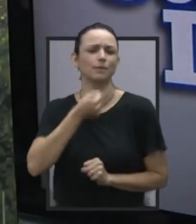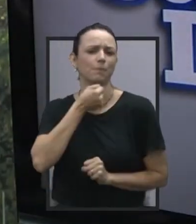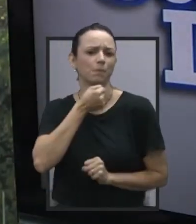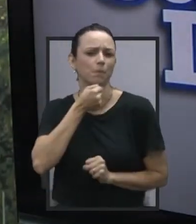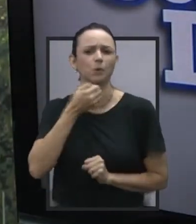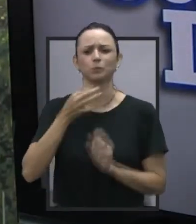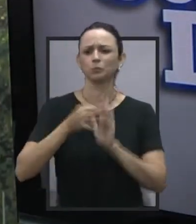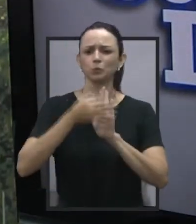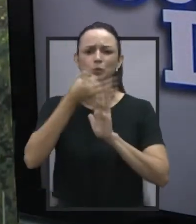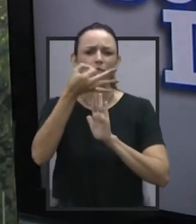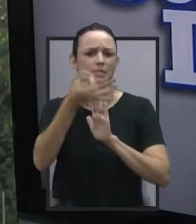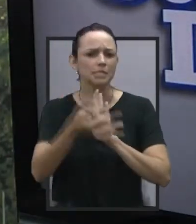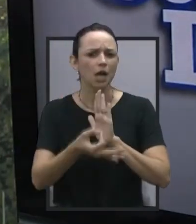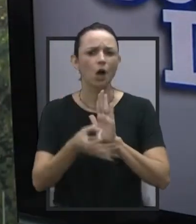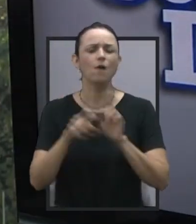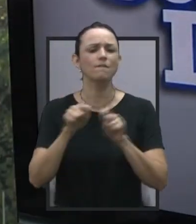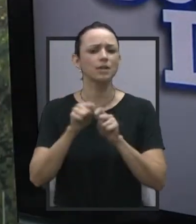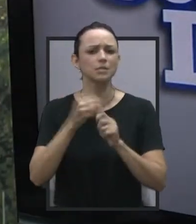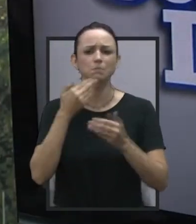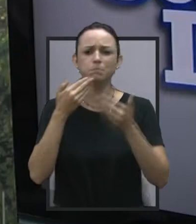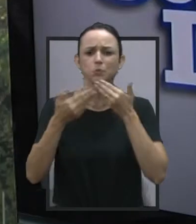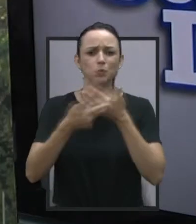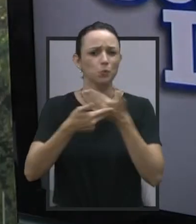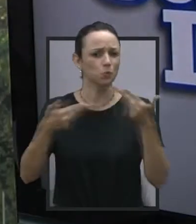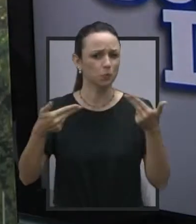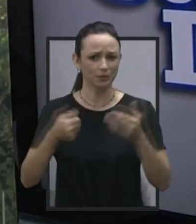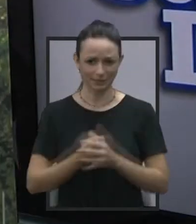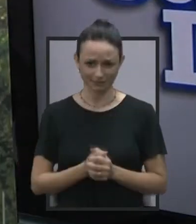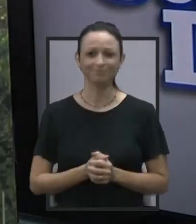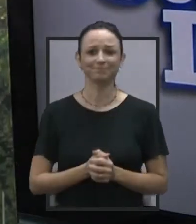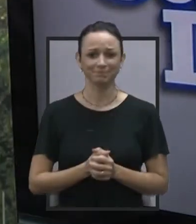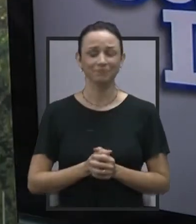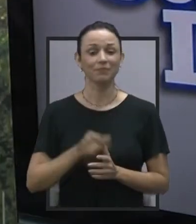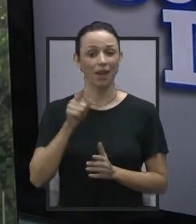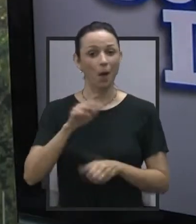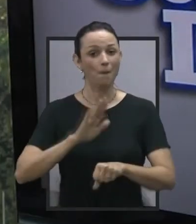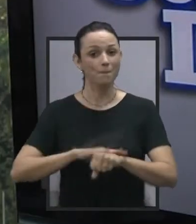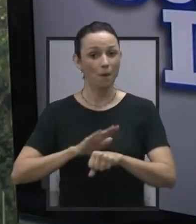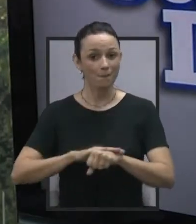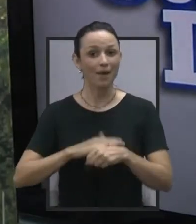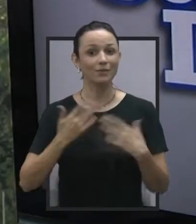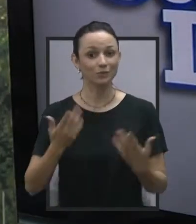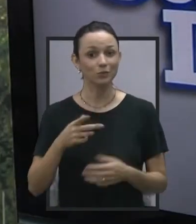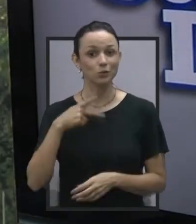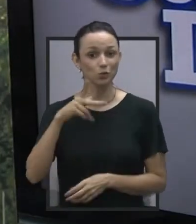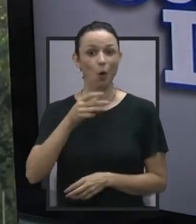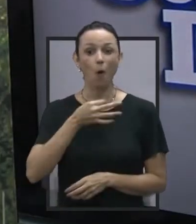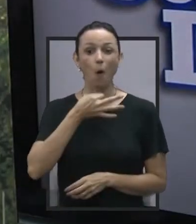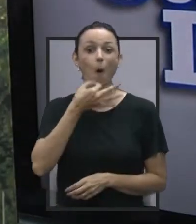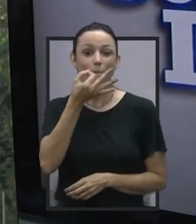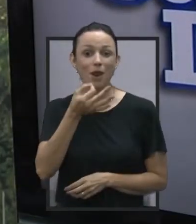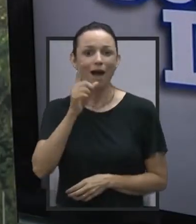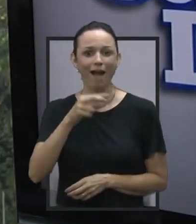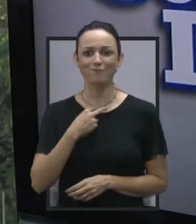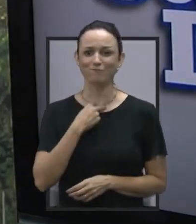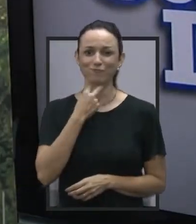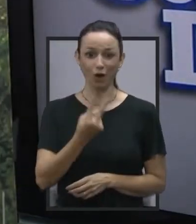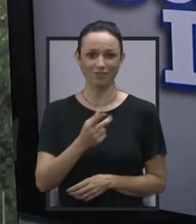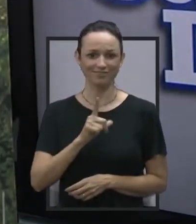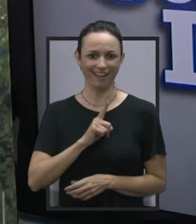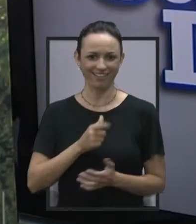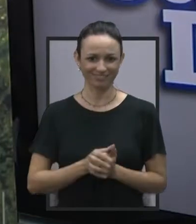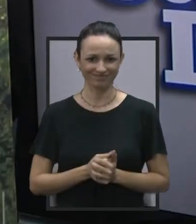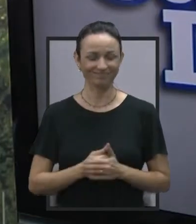palavra, colocar sugestões e fazer a sua reivindicação. É o momento em que, literalmente, a sua opinião